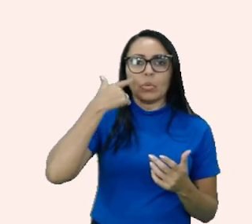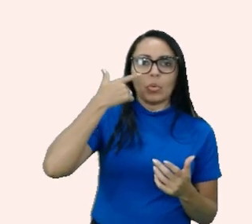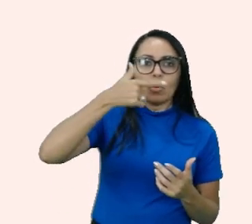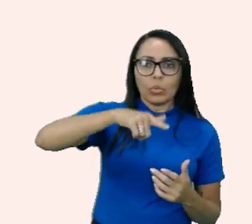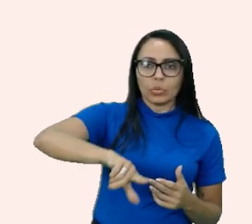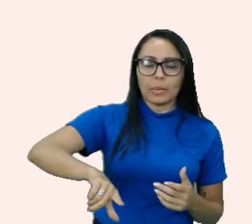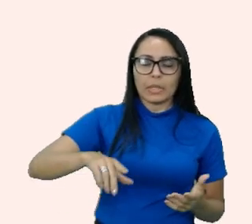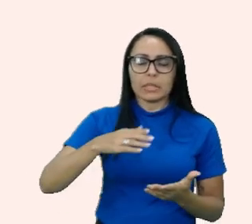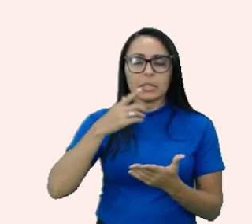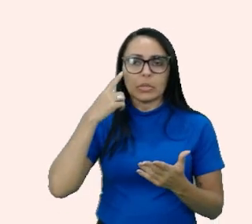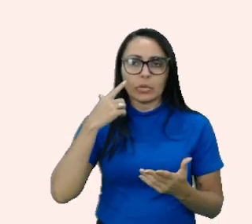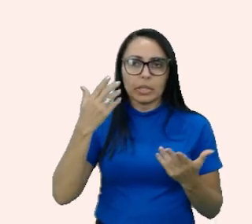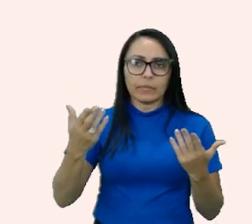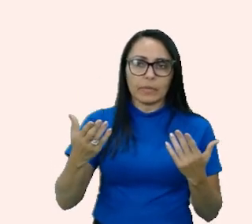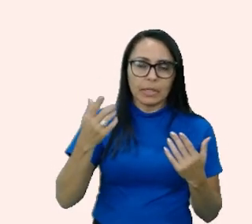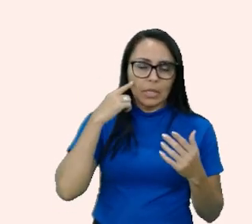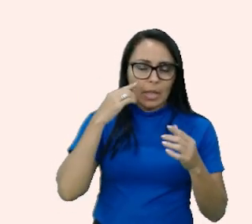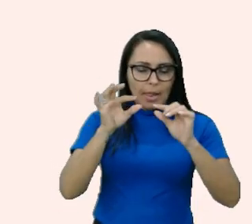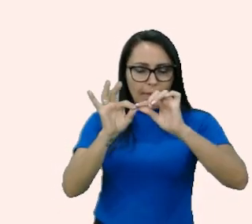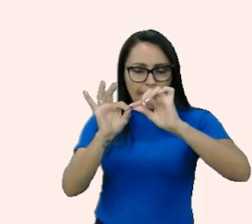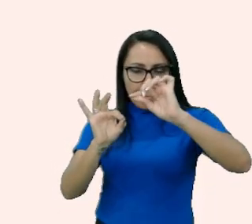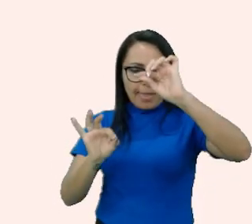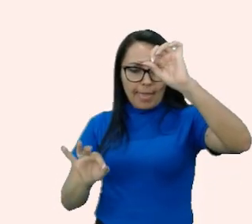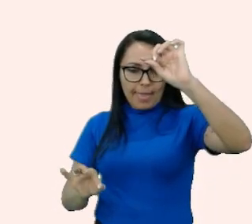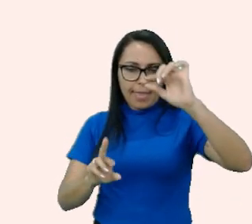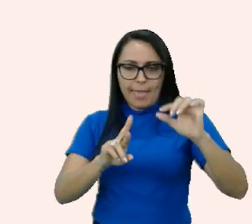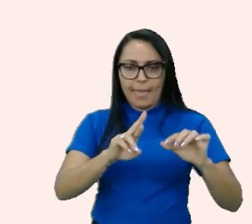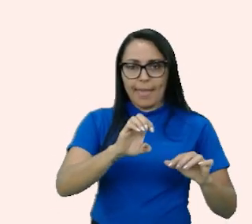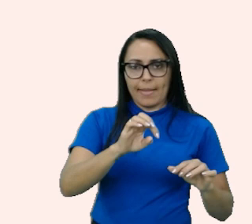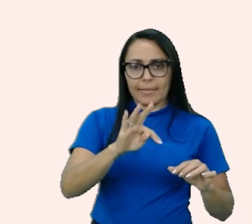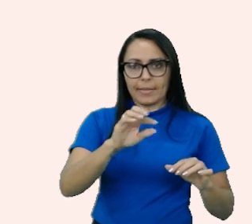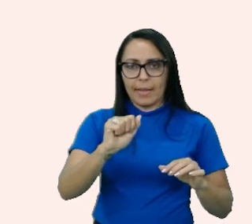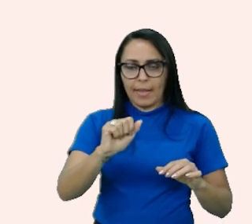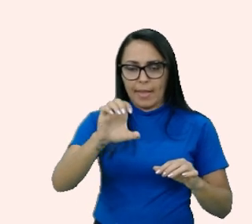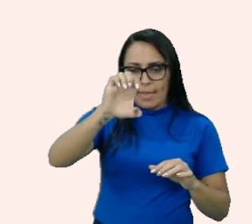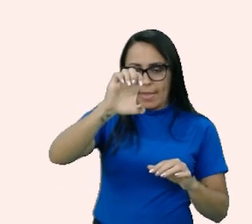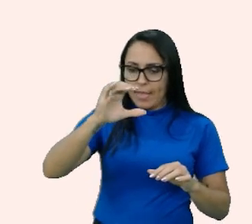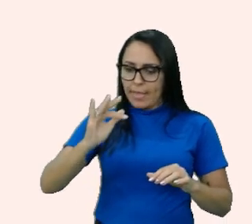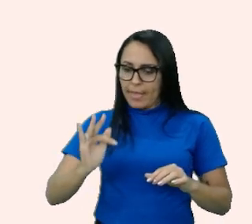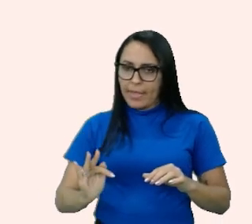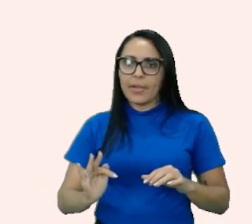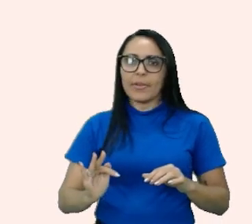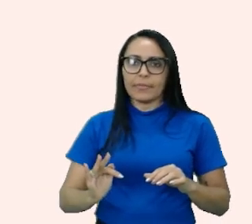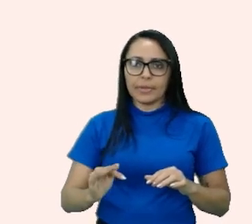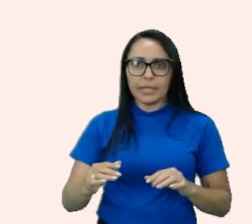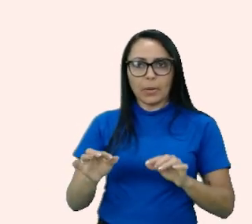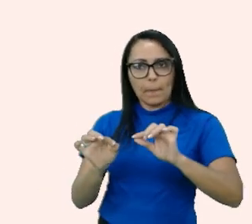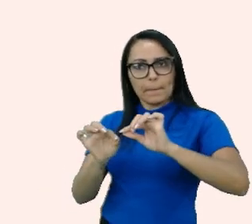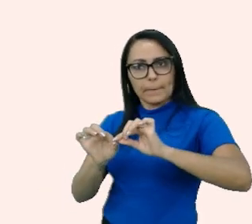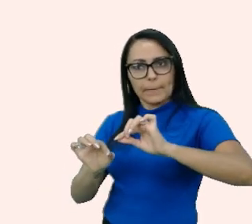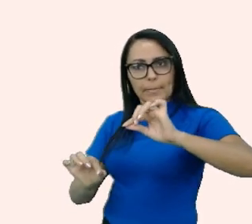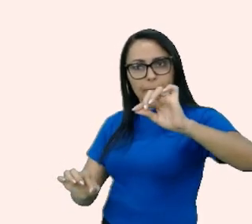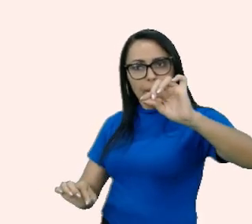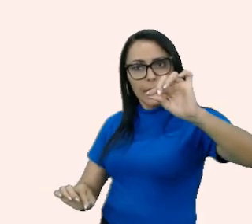ó, que eu vou chamar de segmento de reta EF. Olha só, se retas são paralelas e